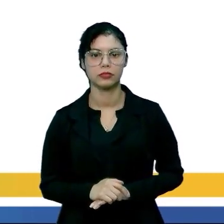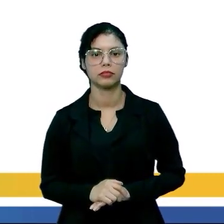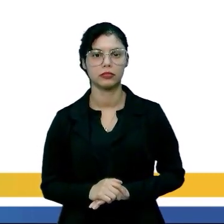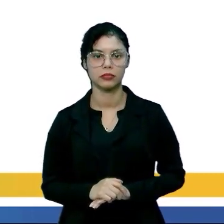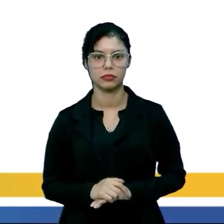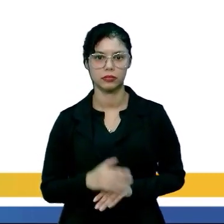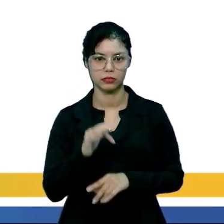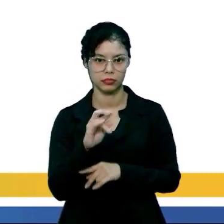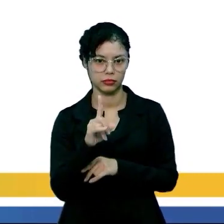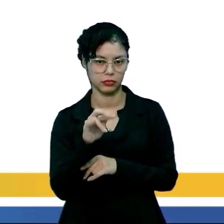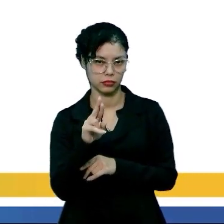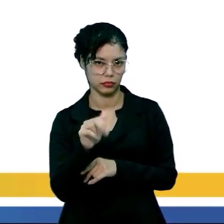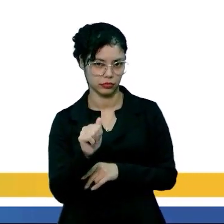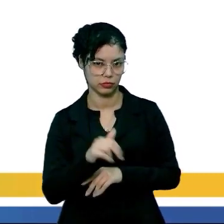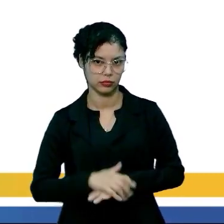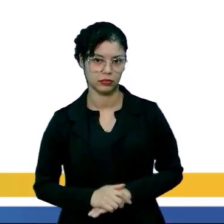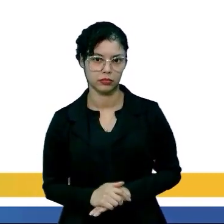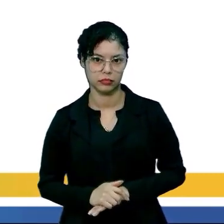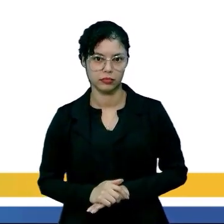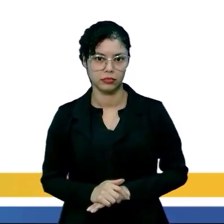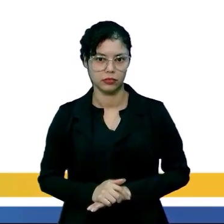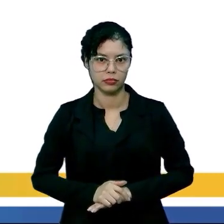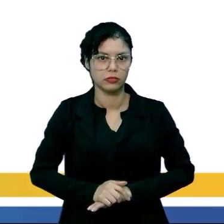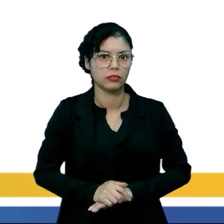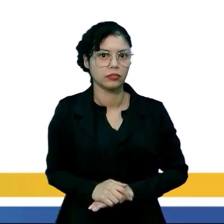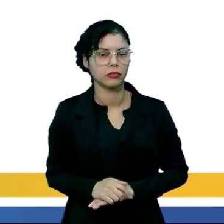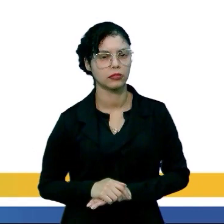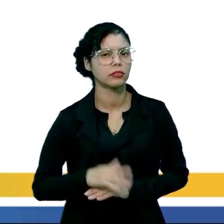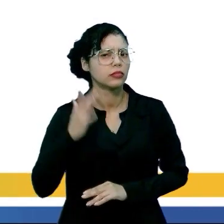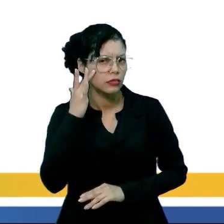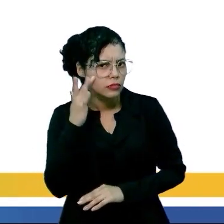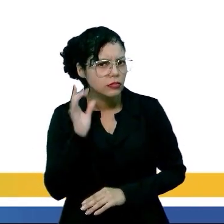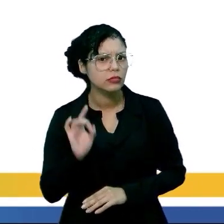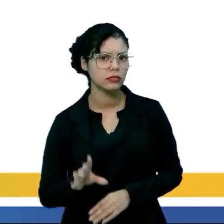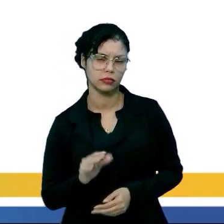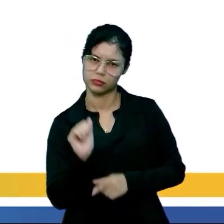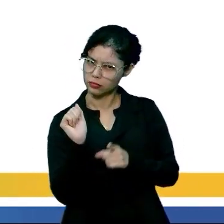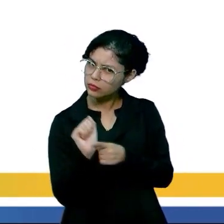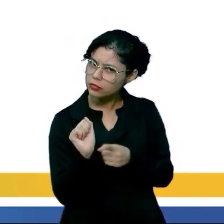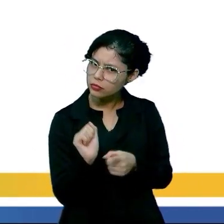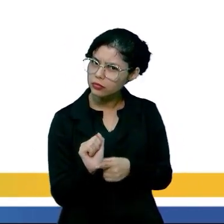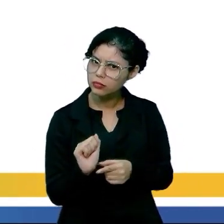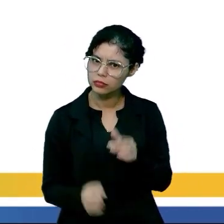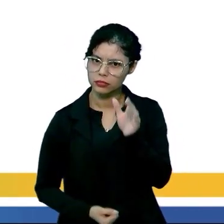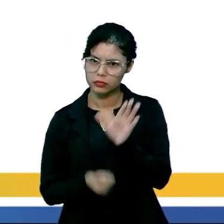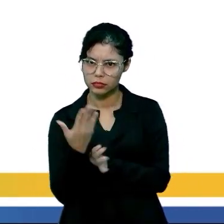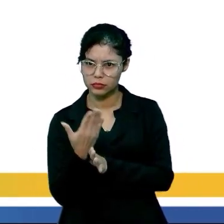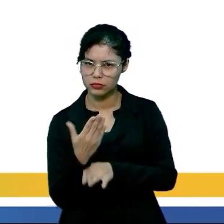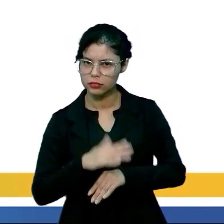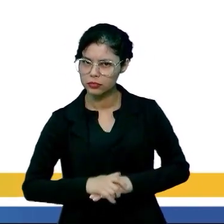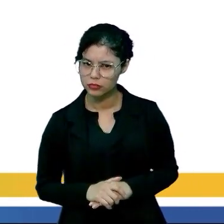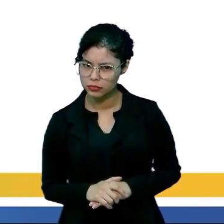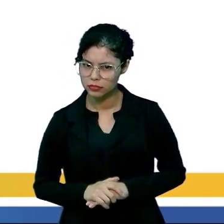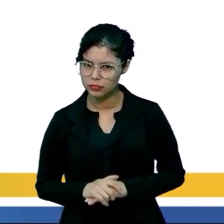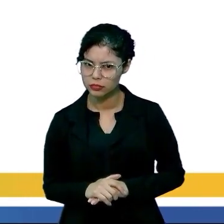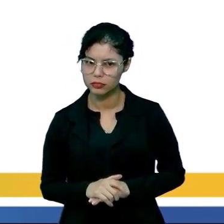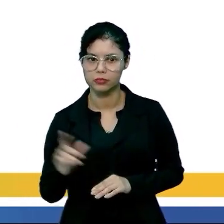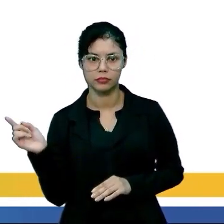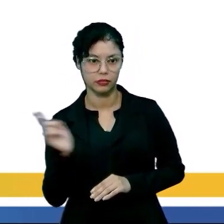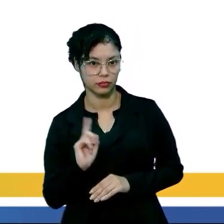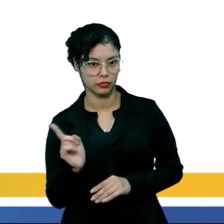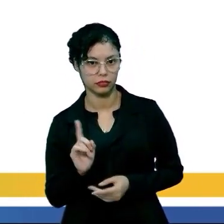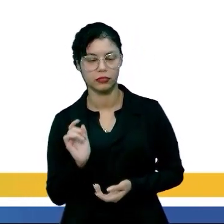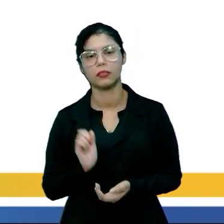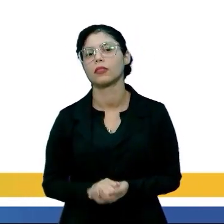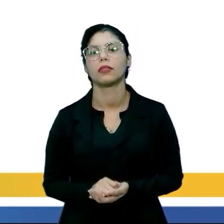representa o surgimento da clorofila? E aí, tu acha que é só a partir daqui que surgiu a clorofila? Não,